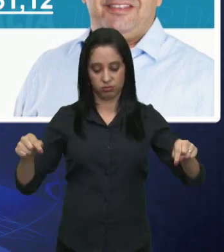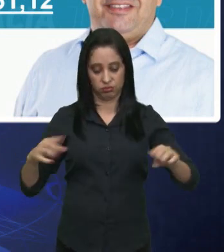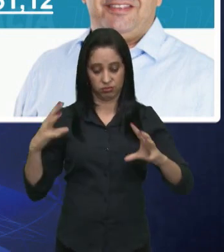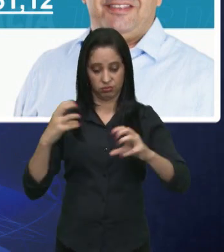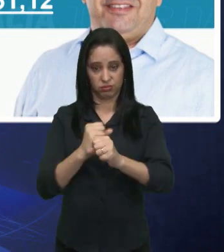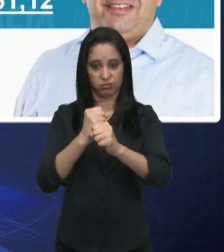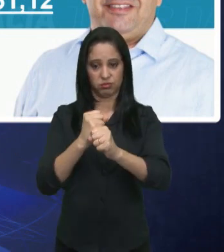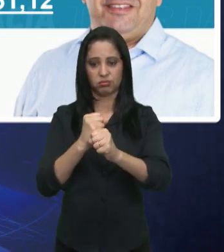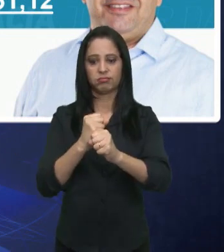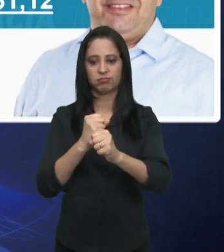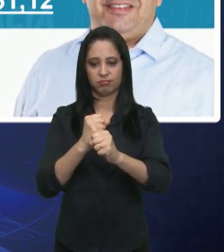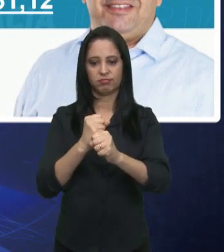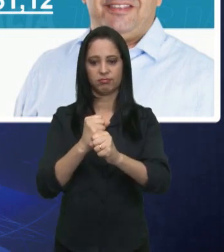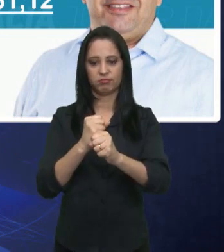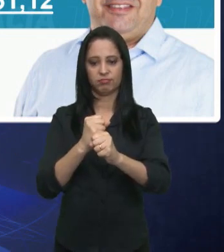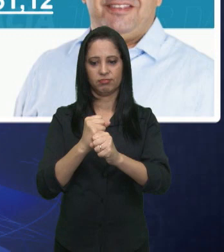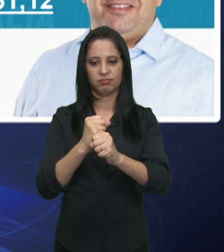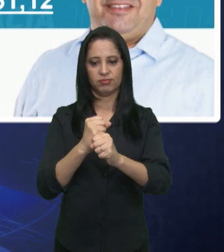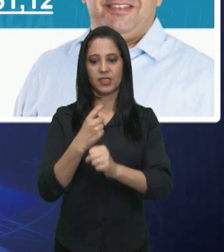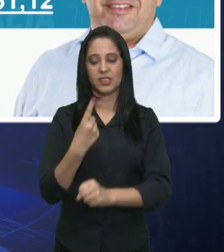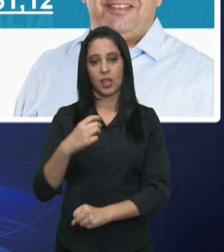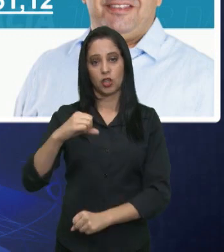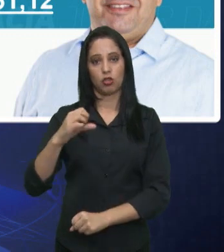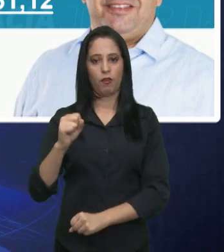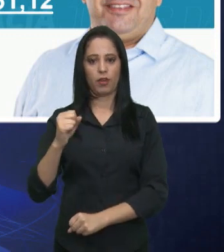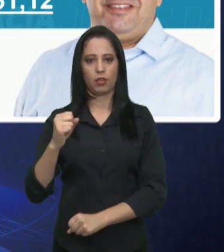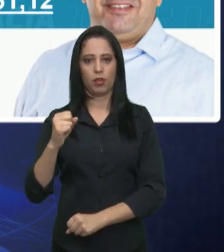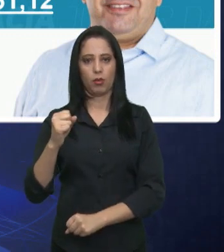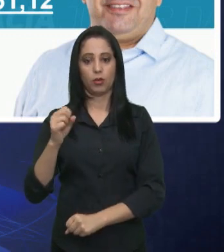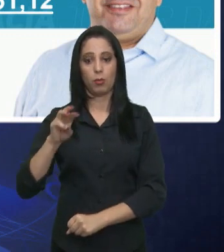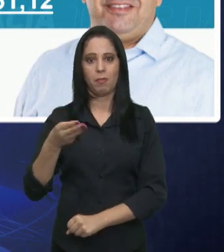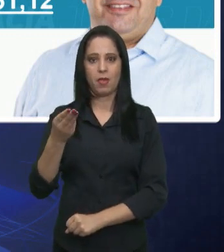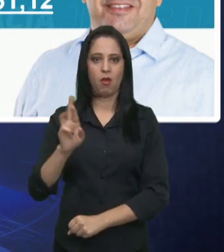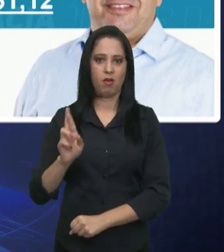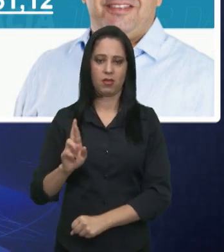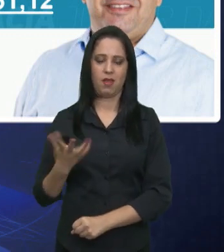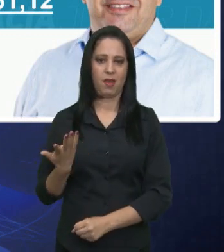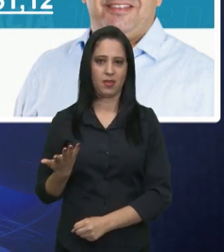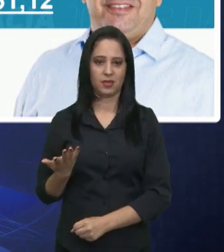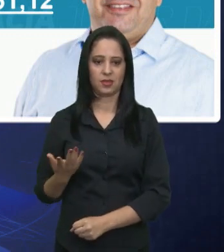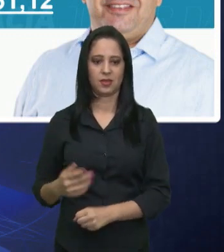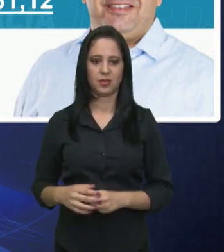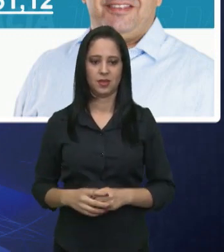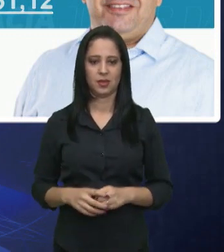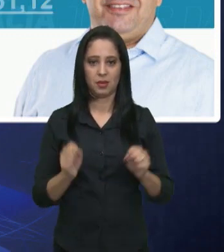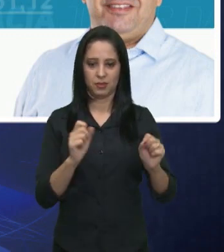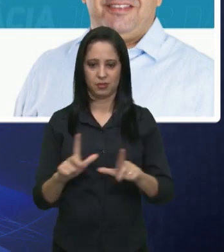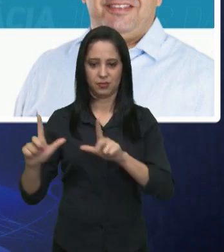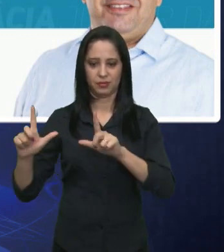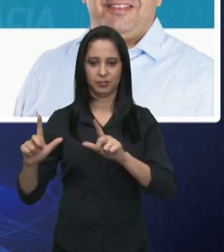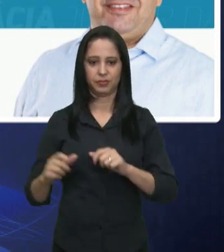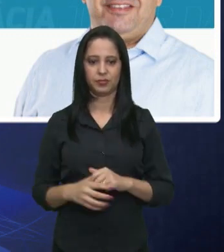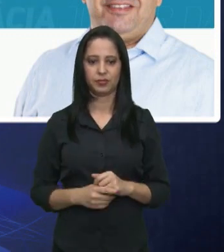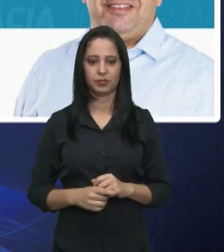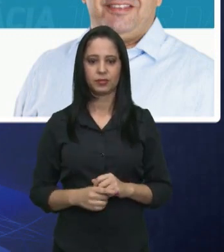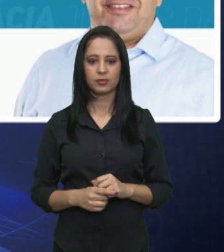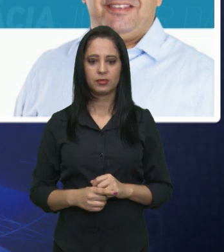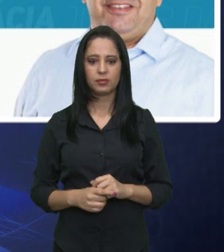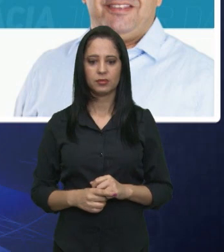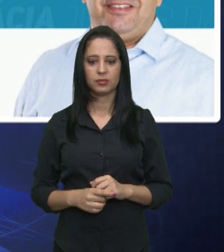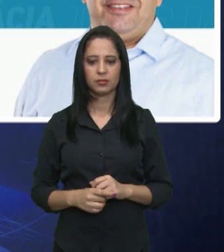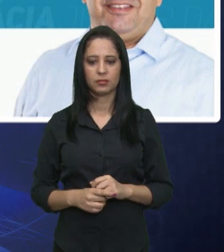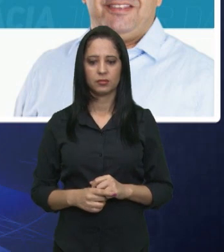multiplicar por 148 que resta, 198 milhões. O próximo, por favor.